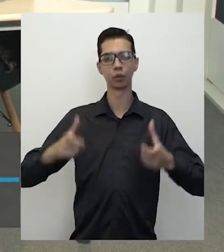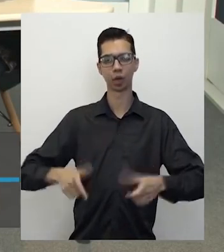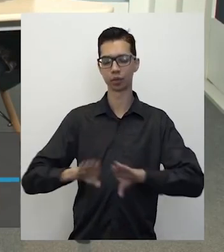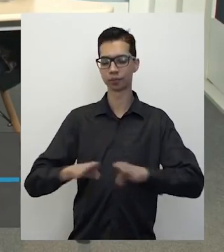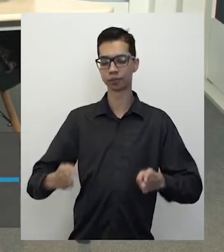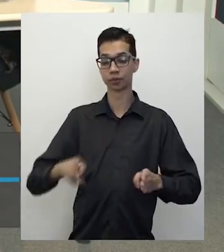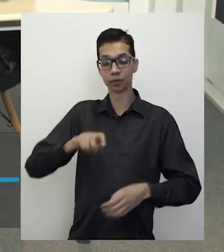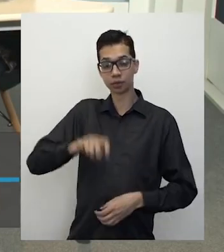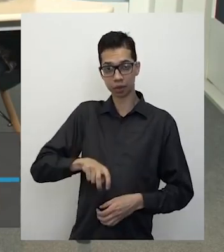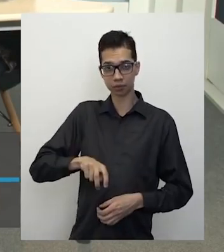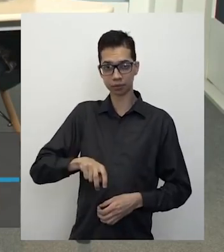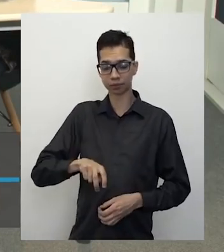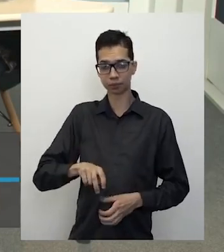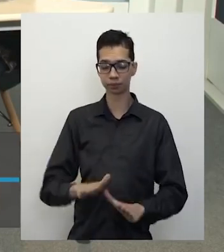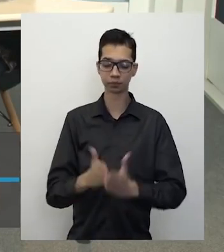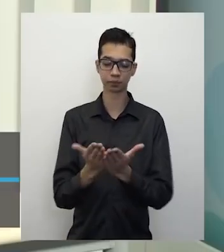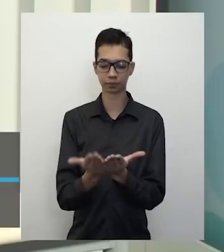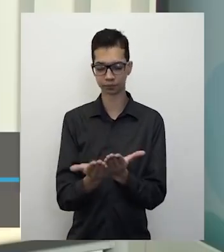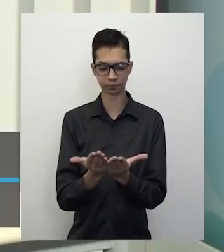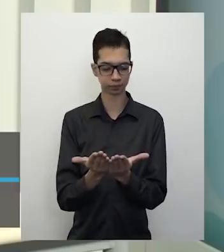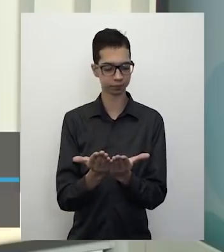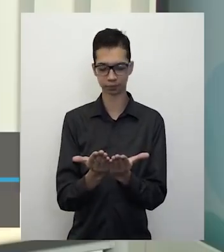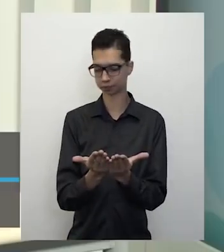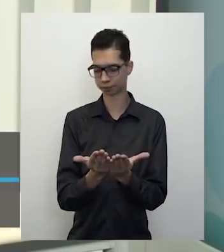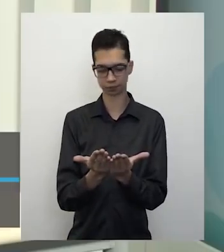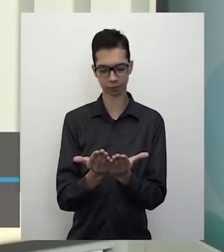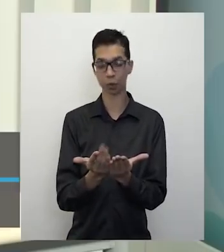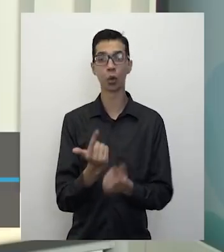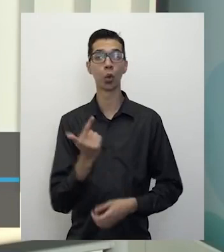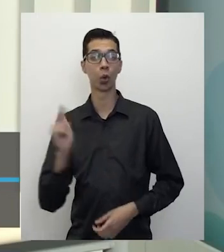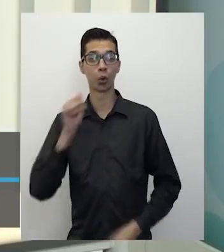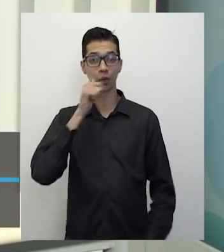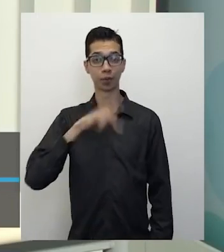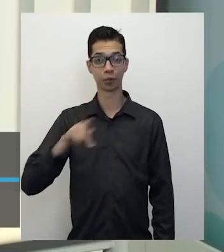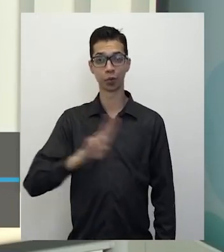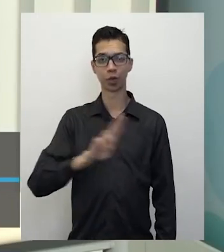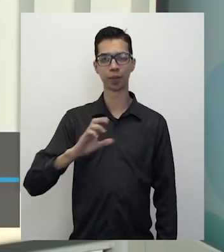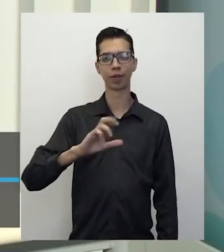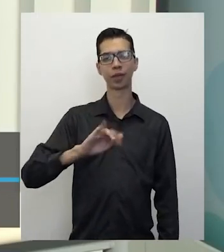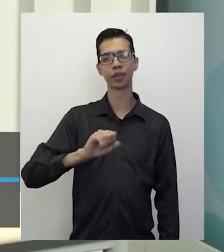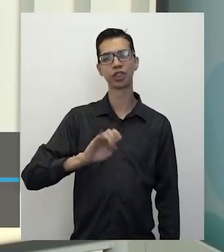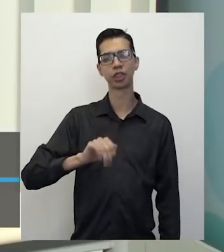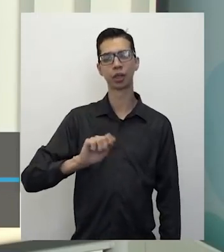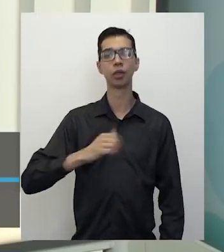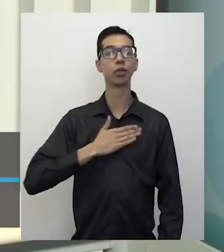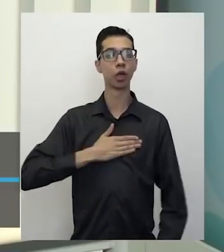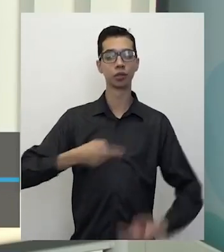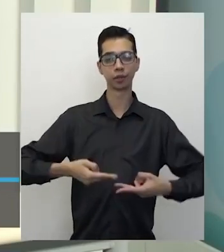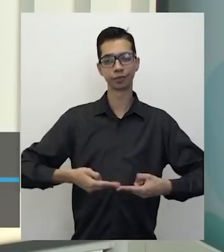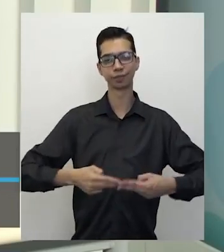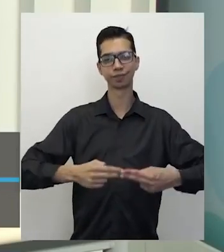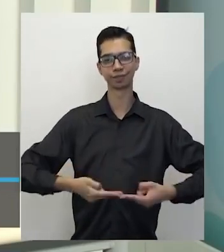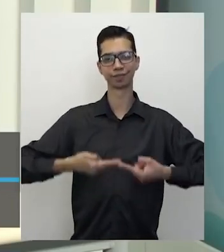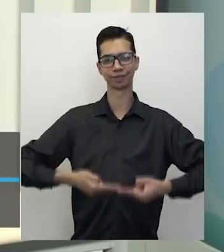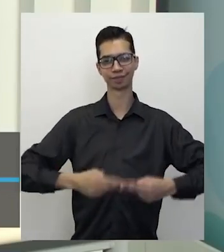na rede. Então, você vê que não existe uma obrigatoriedade, né, de você...